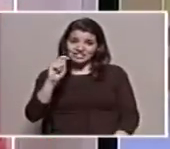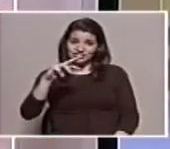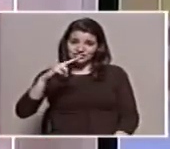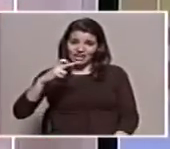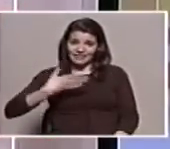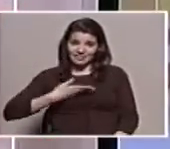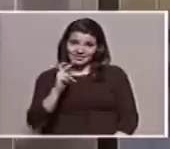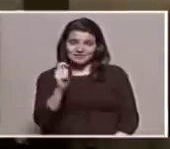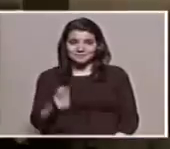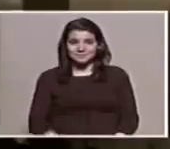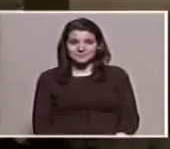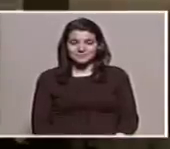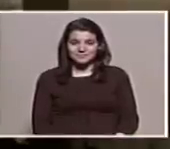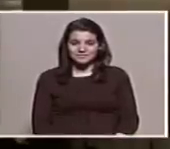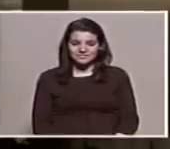da